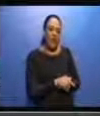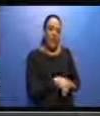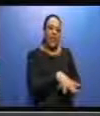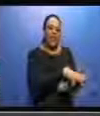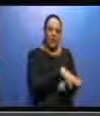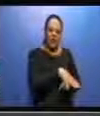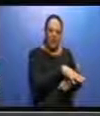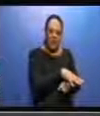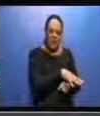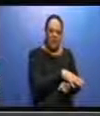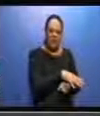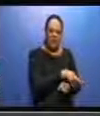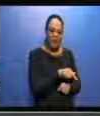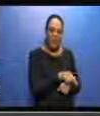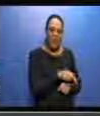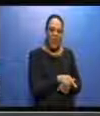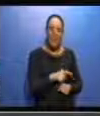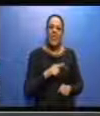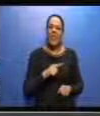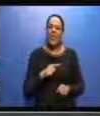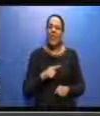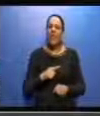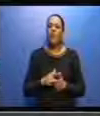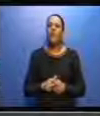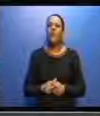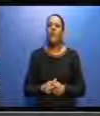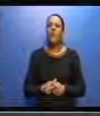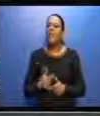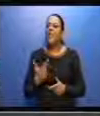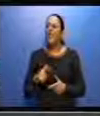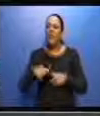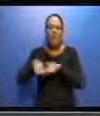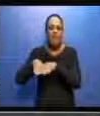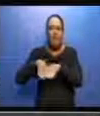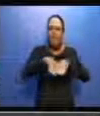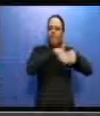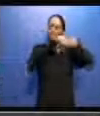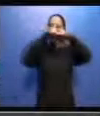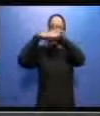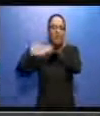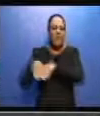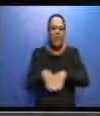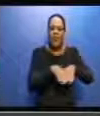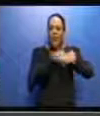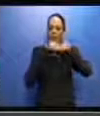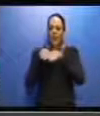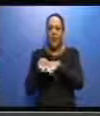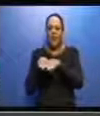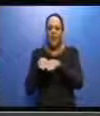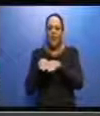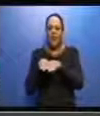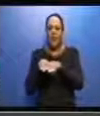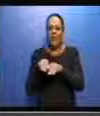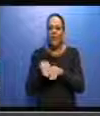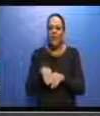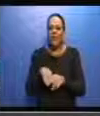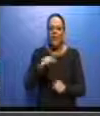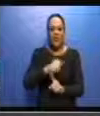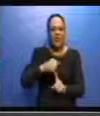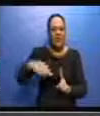social e de renda e acaba em influenciado diretamente no acesso aos direitos